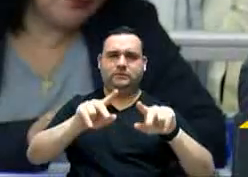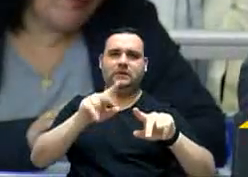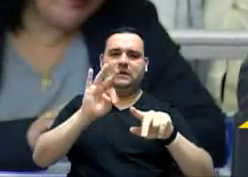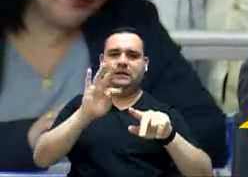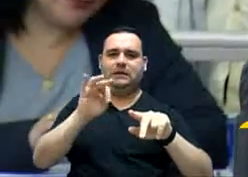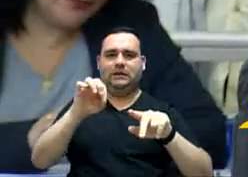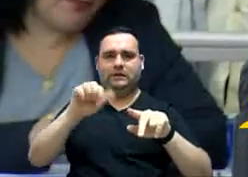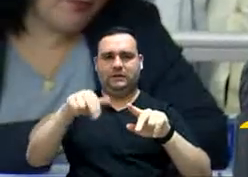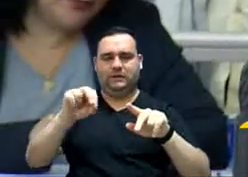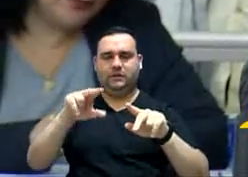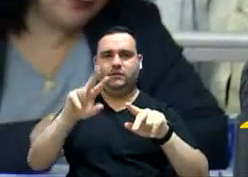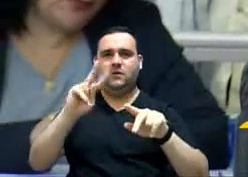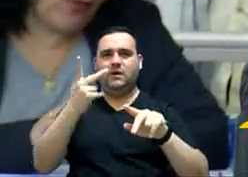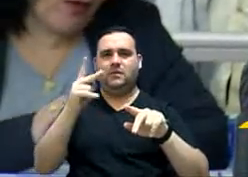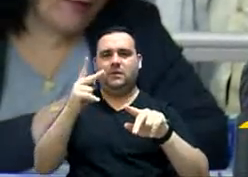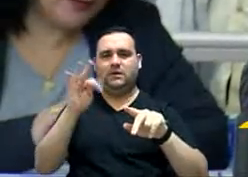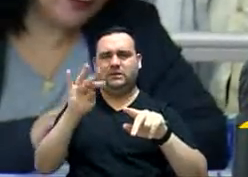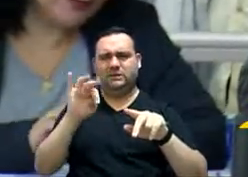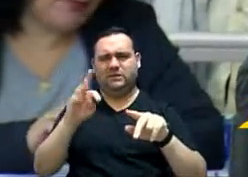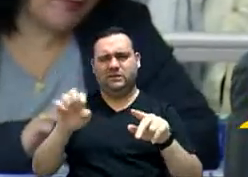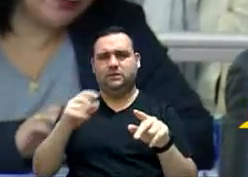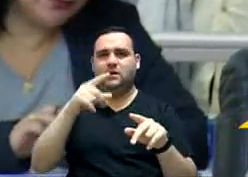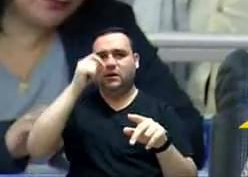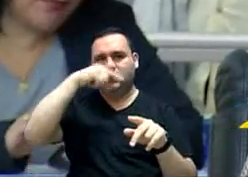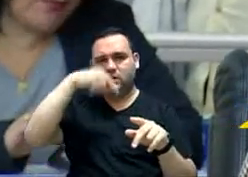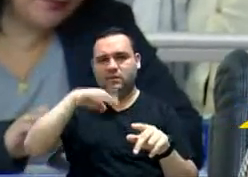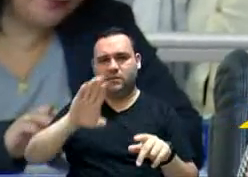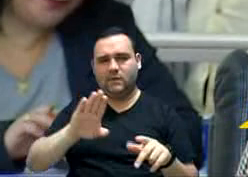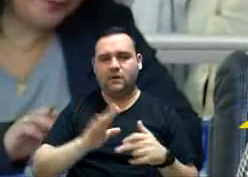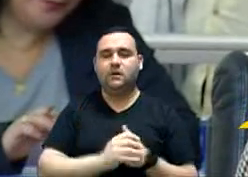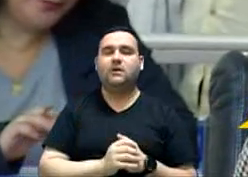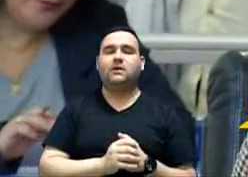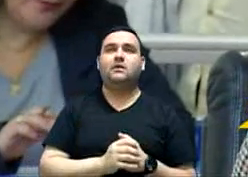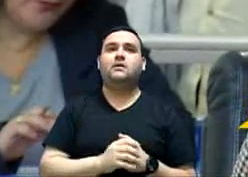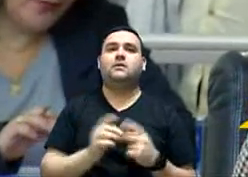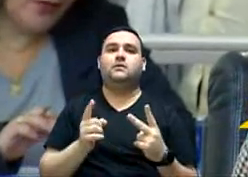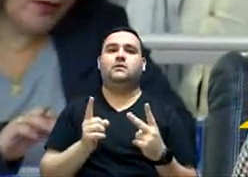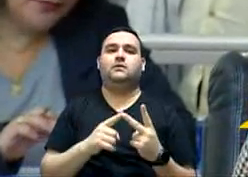tétano, coqueluche, hepatite B, influenza B.